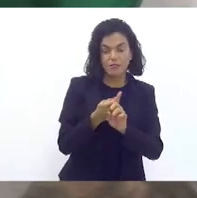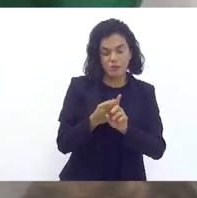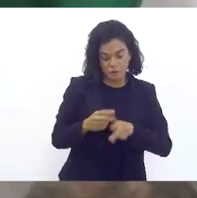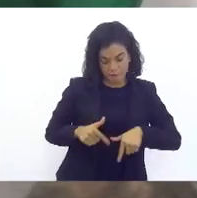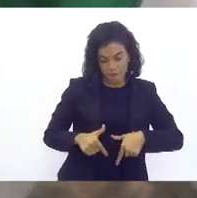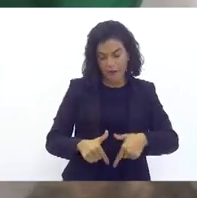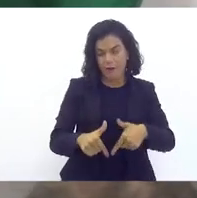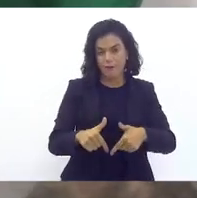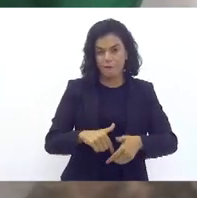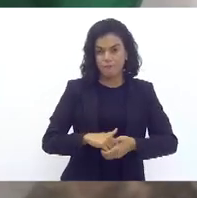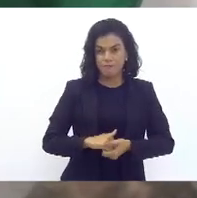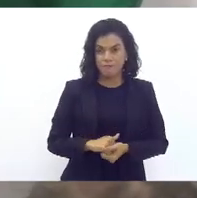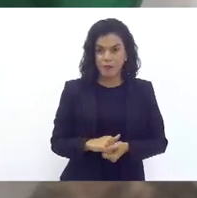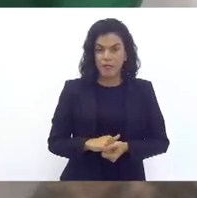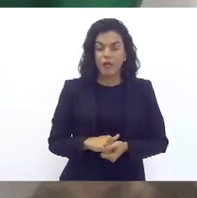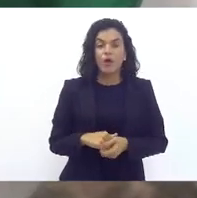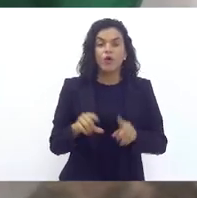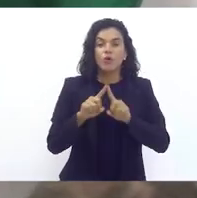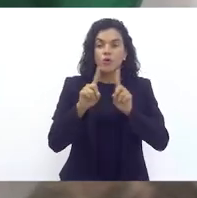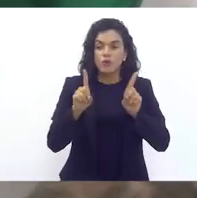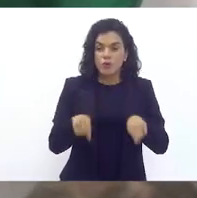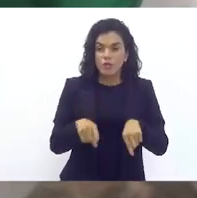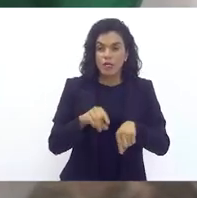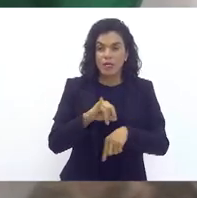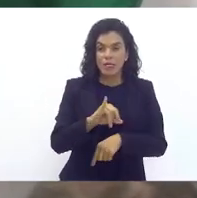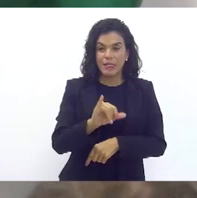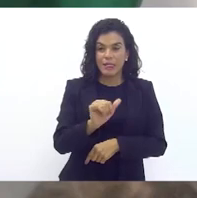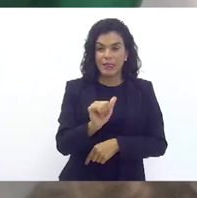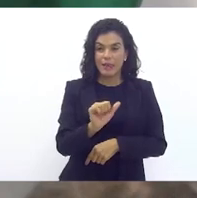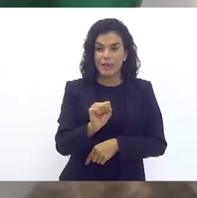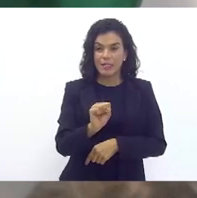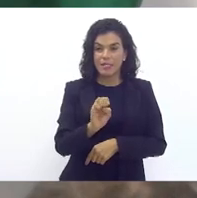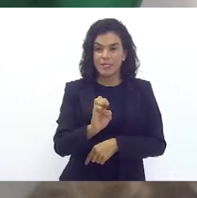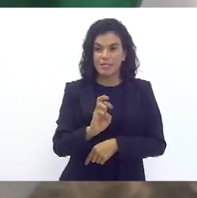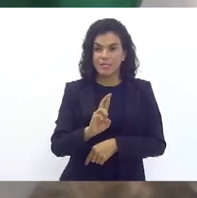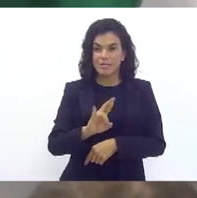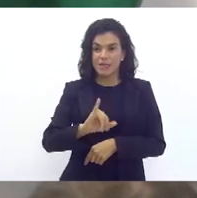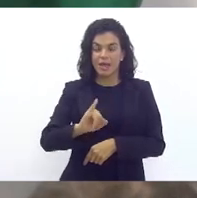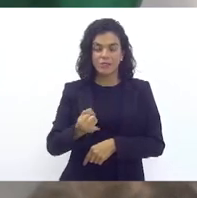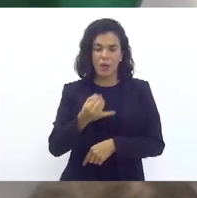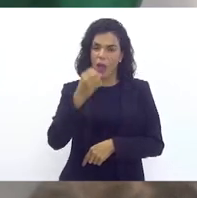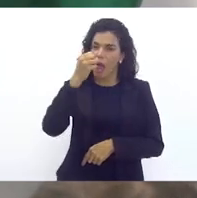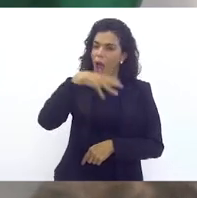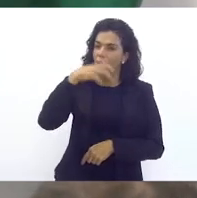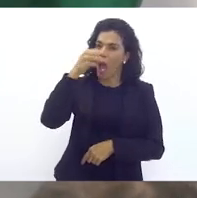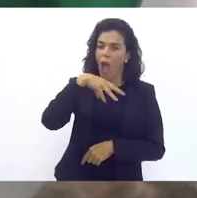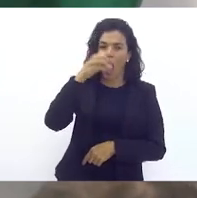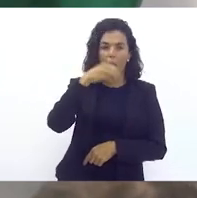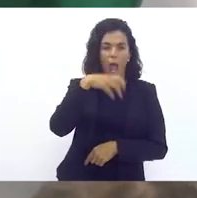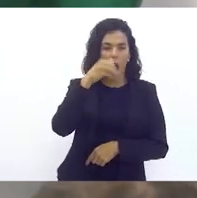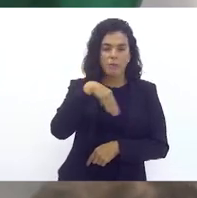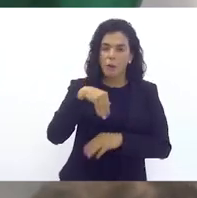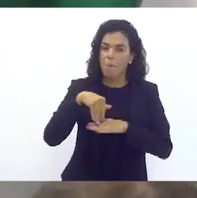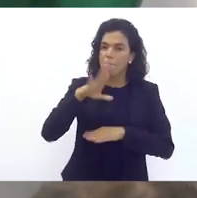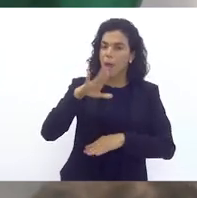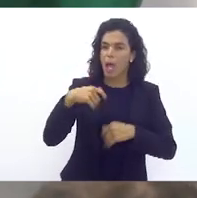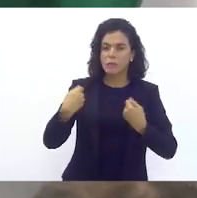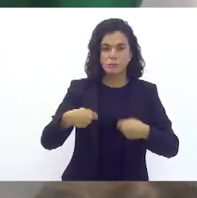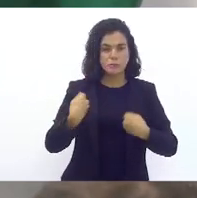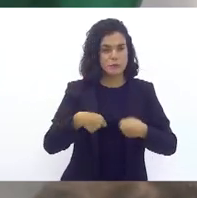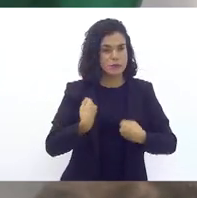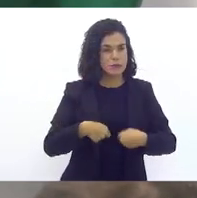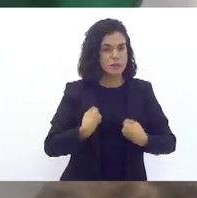faremos. Os funcionários do IASERJ, é absurdo, né? Quem mais precisa ficar de